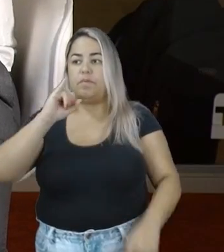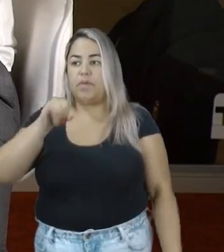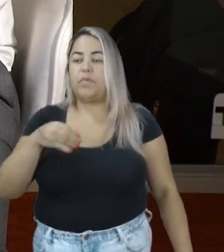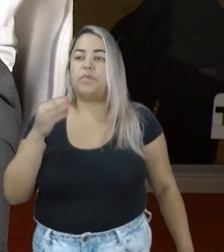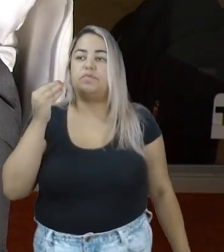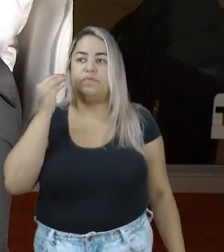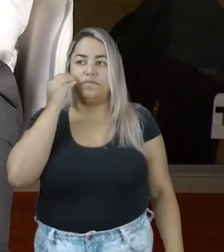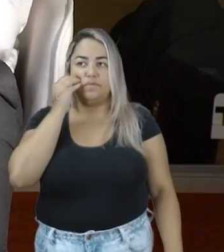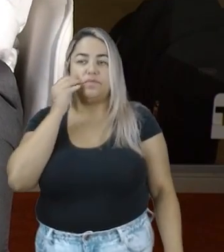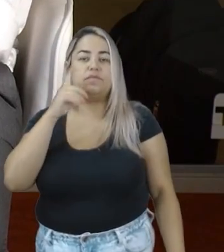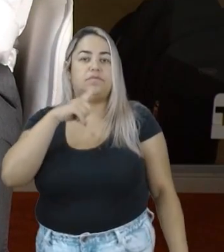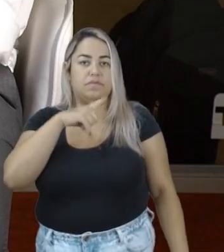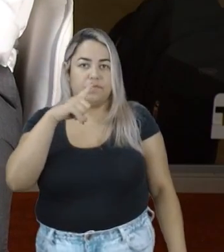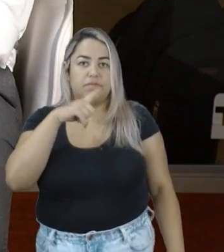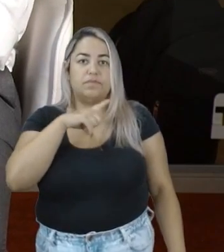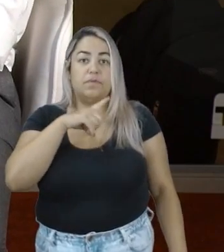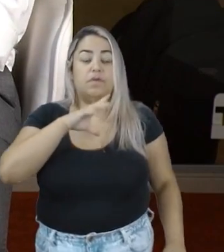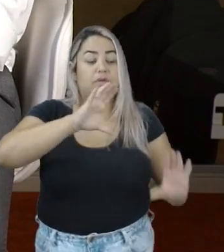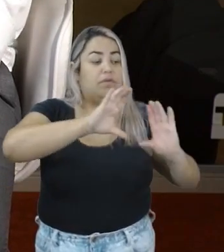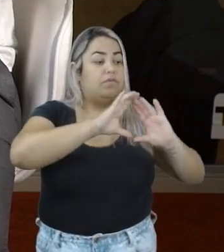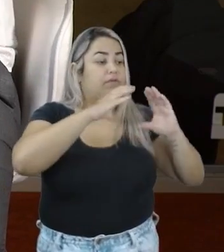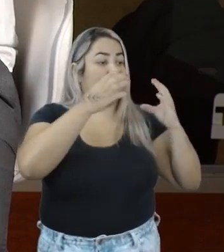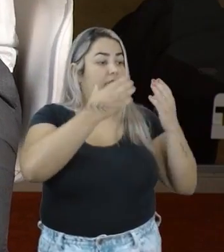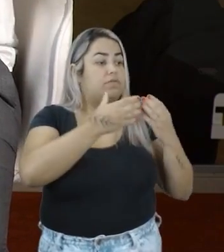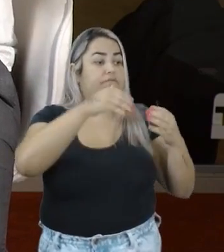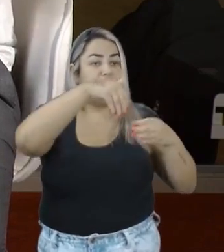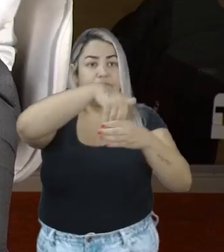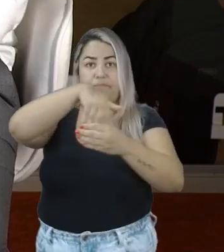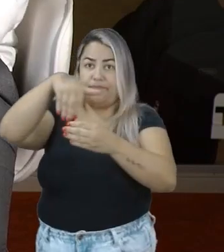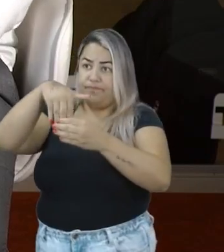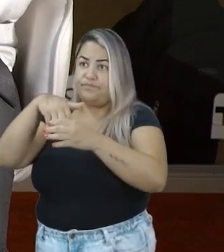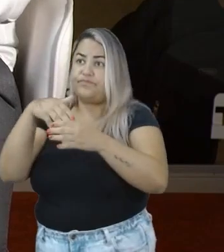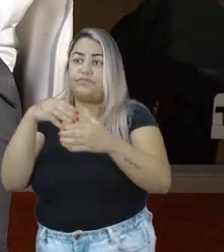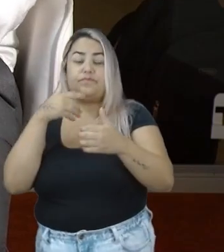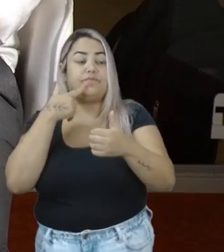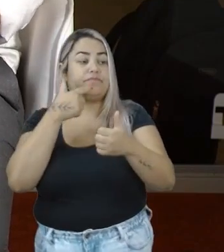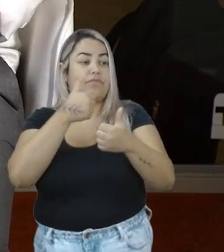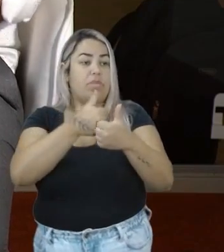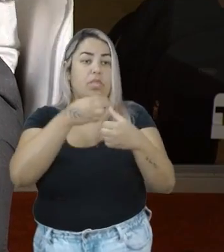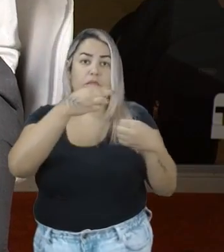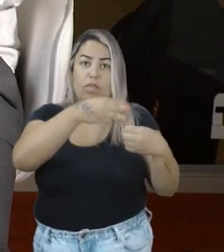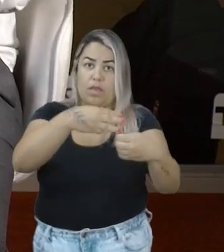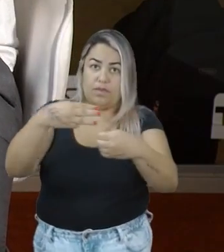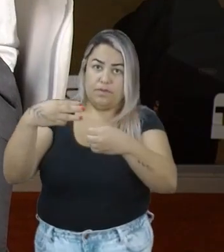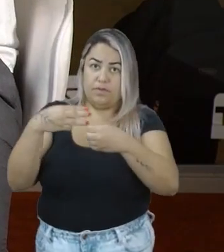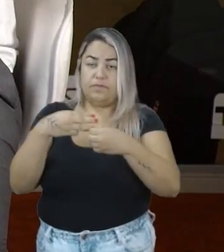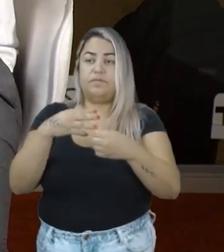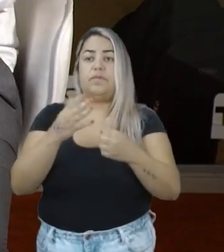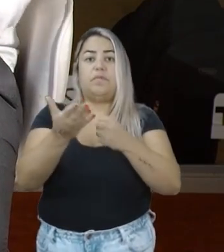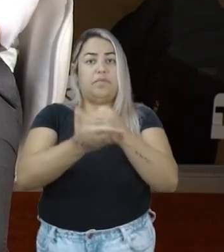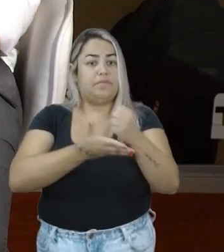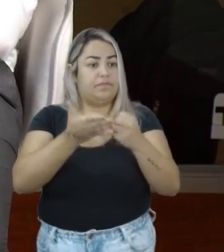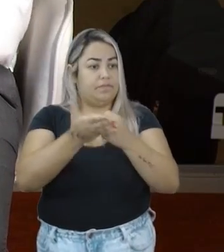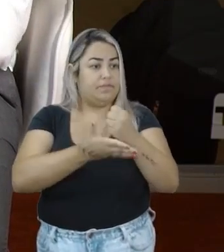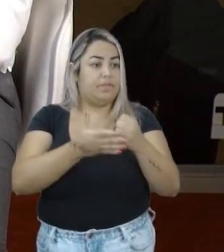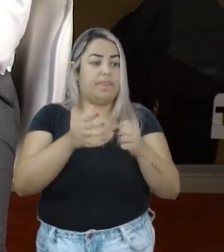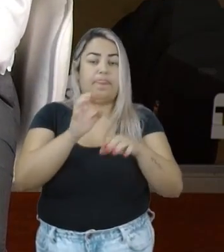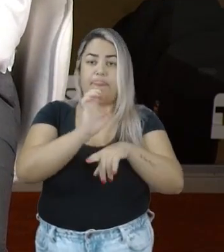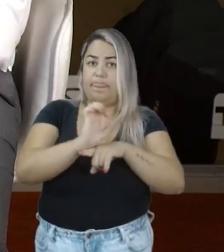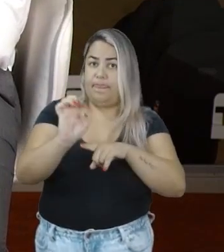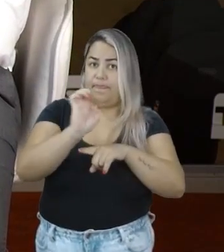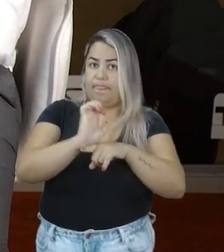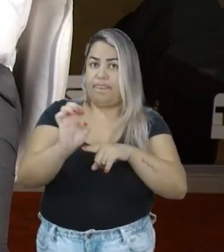nesse momento, nós termos a conferência eleitoral. A eleição está se aproximando, a eleição municipal ela é a base das eleições estaduais e da